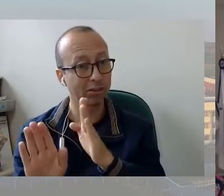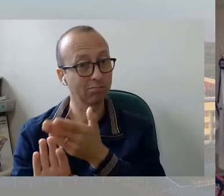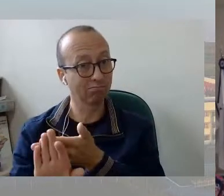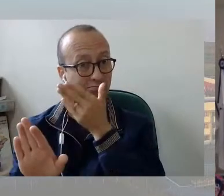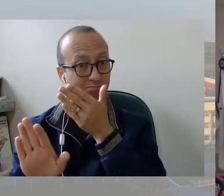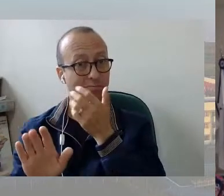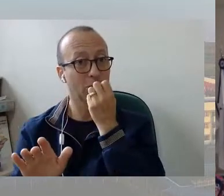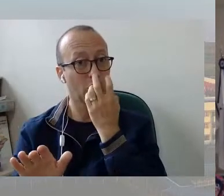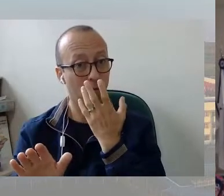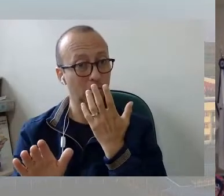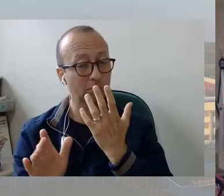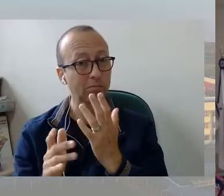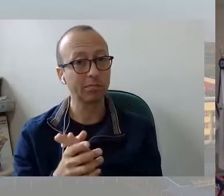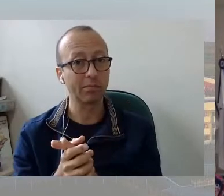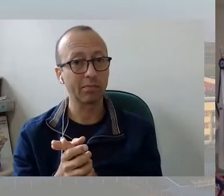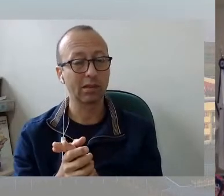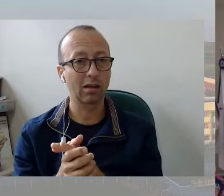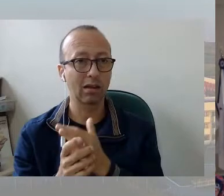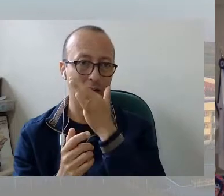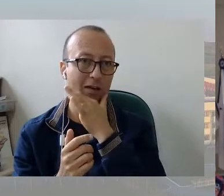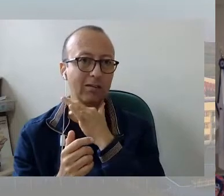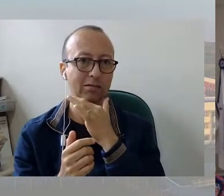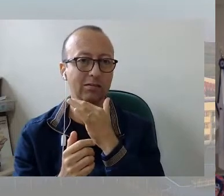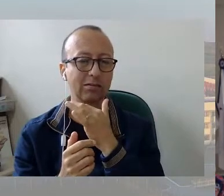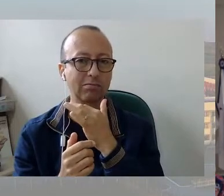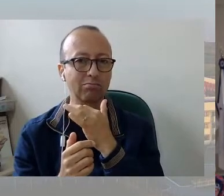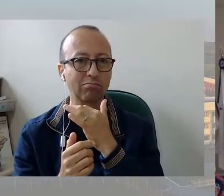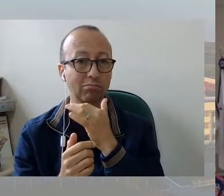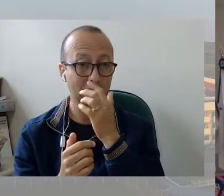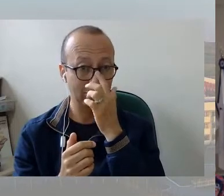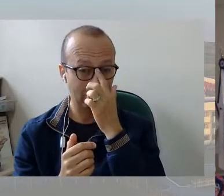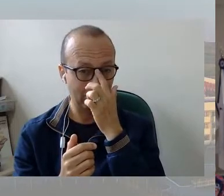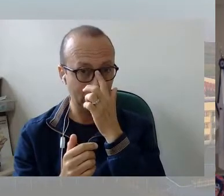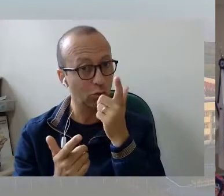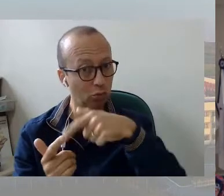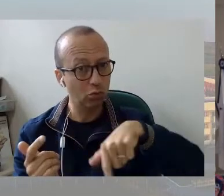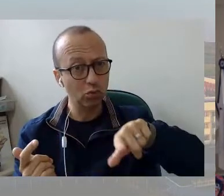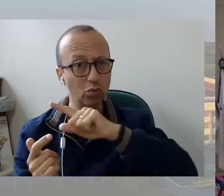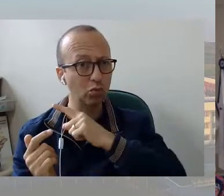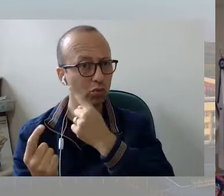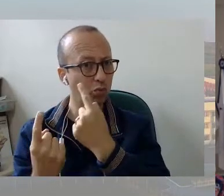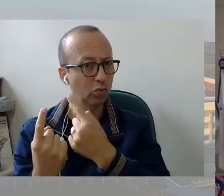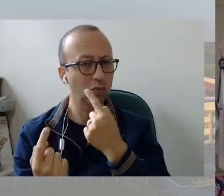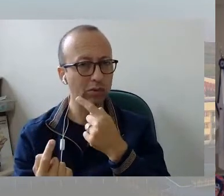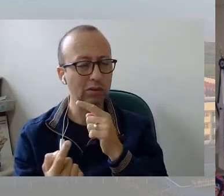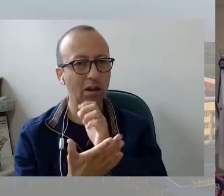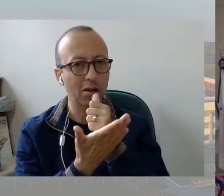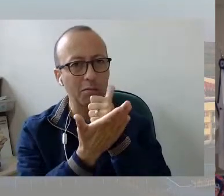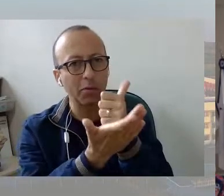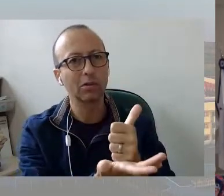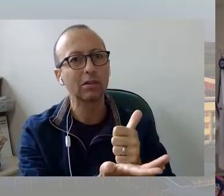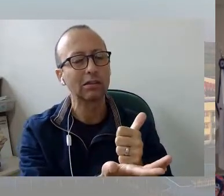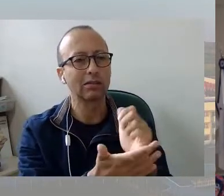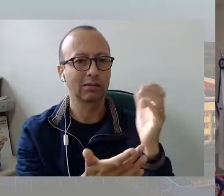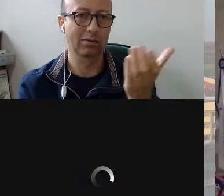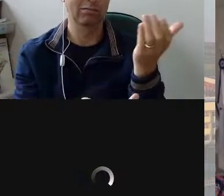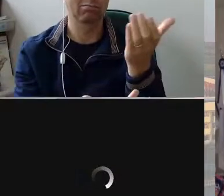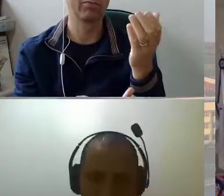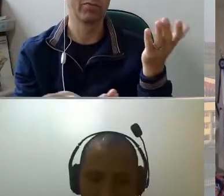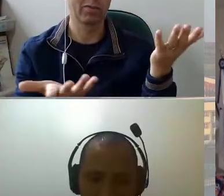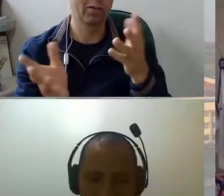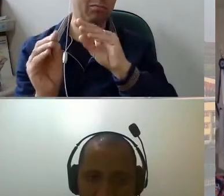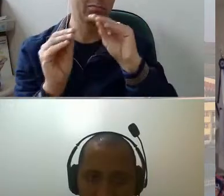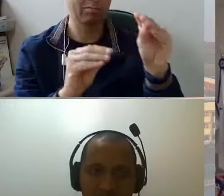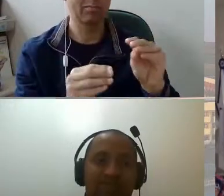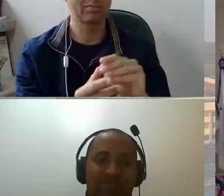enquanto conselheiros, enquanto universidade, podemos apoiar, né, a sede, né, de Caçapava, para